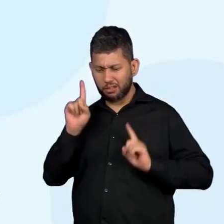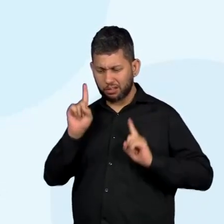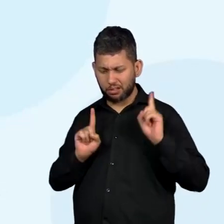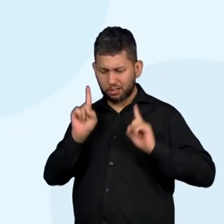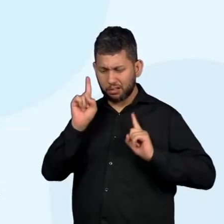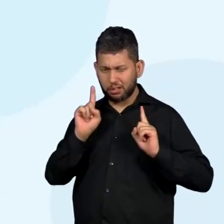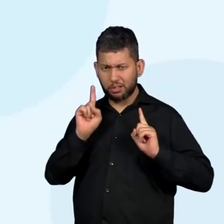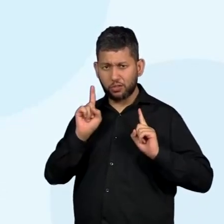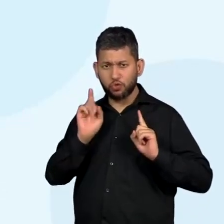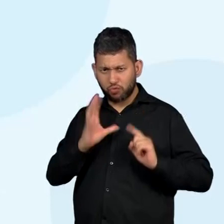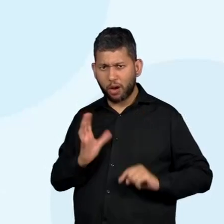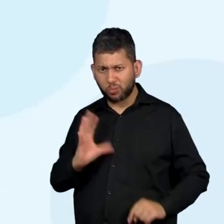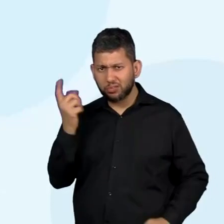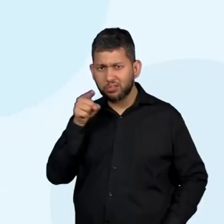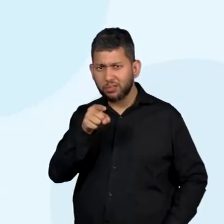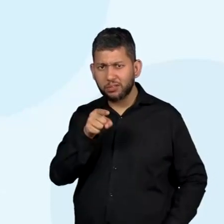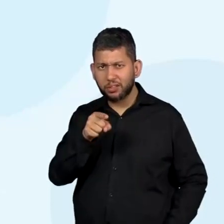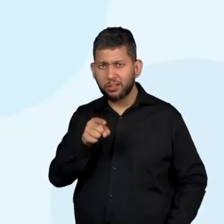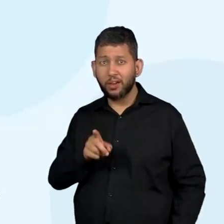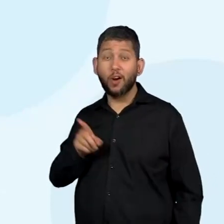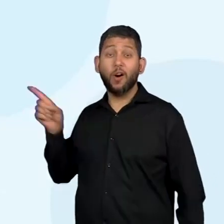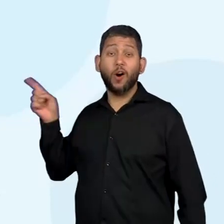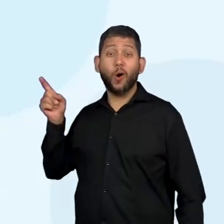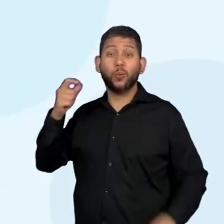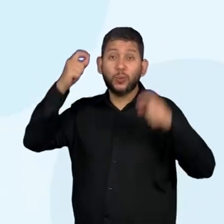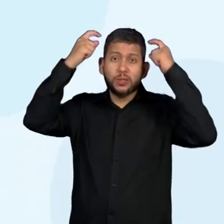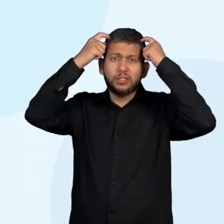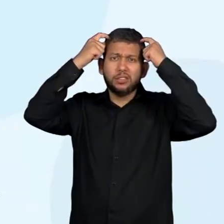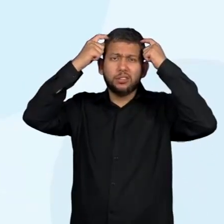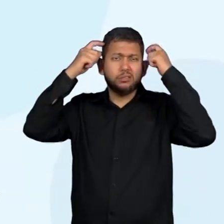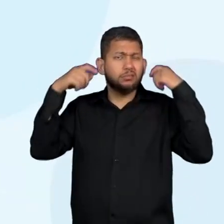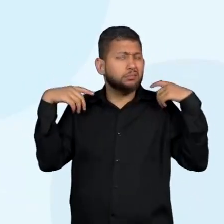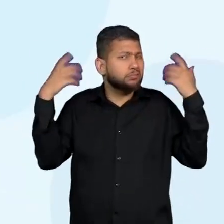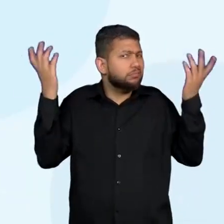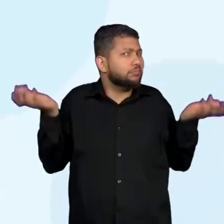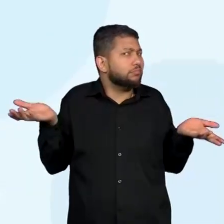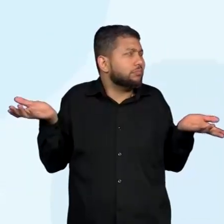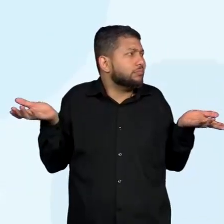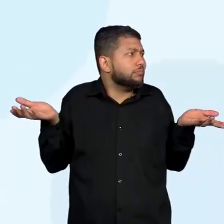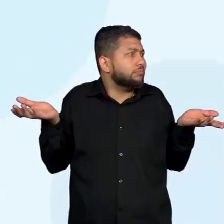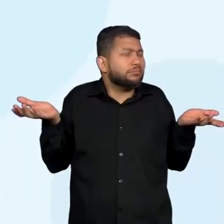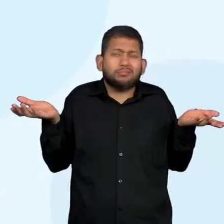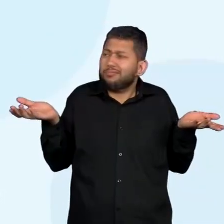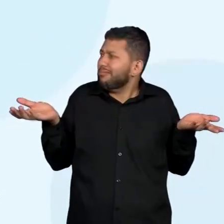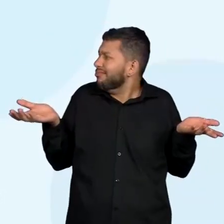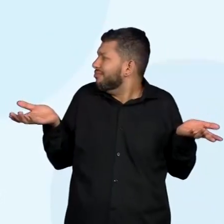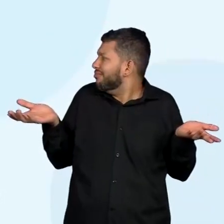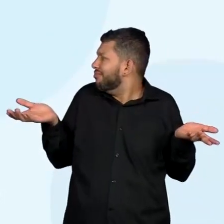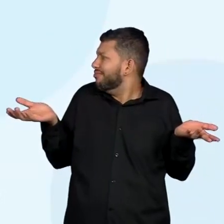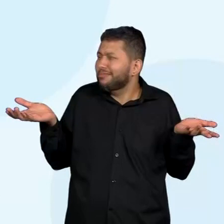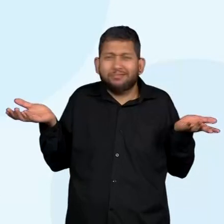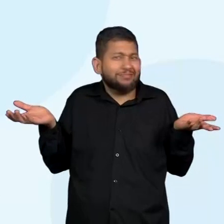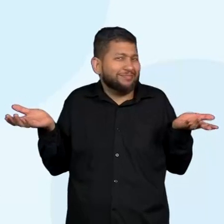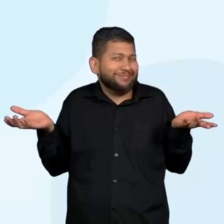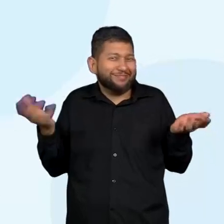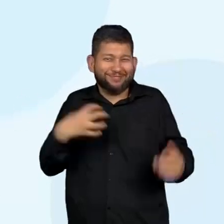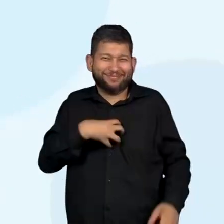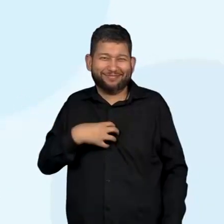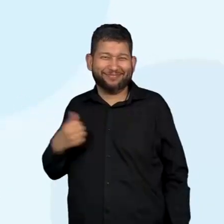nisso? Até o nosso ursinho da figura está confuso, cheio de interrogações.